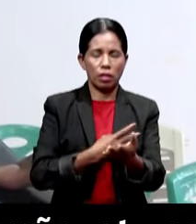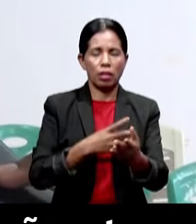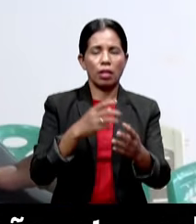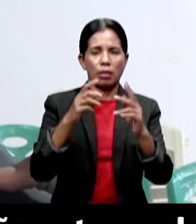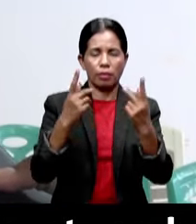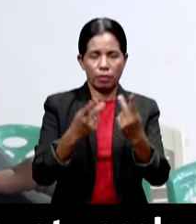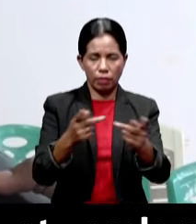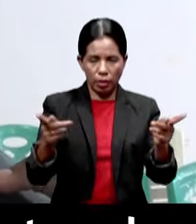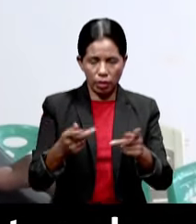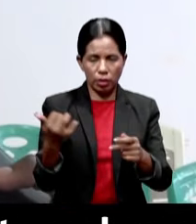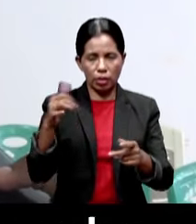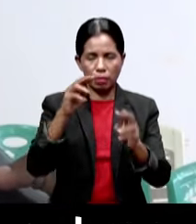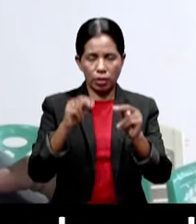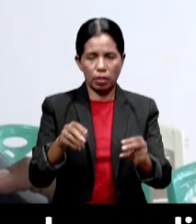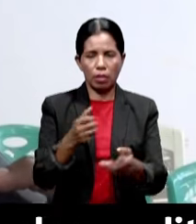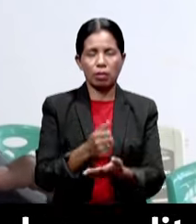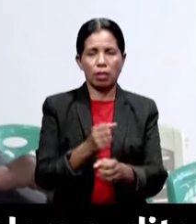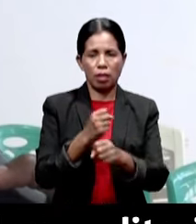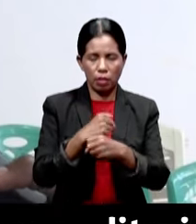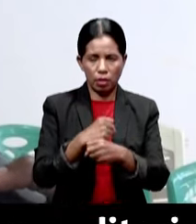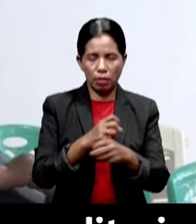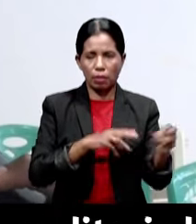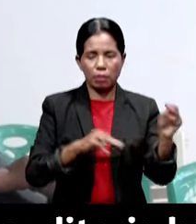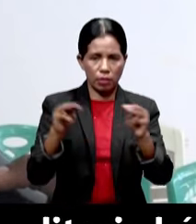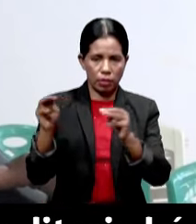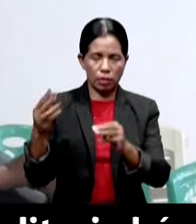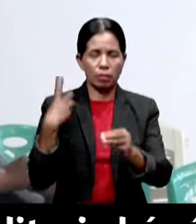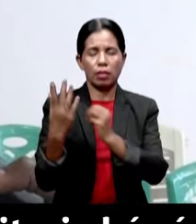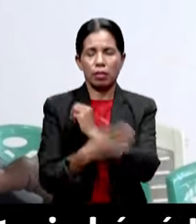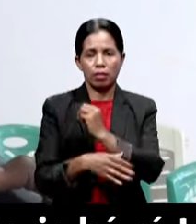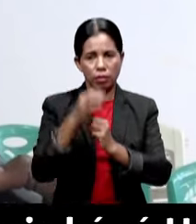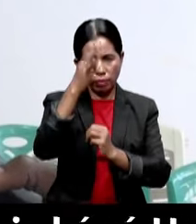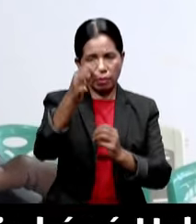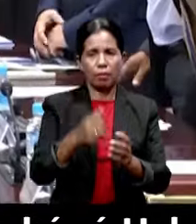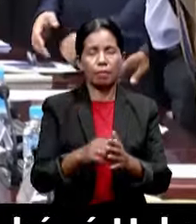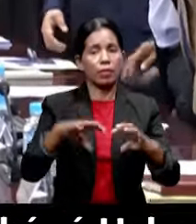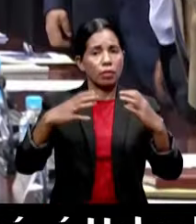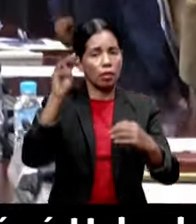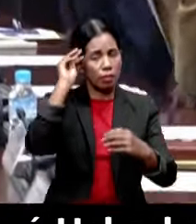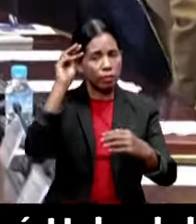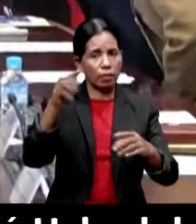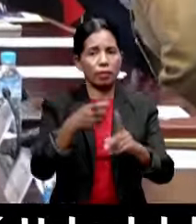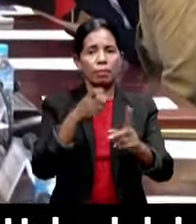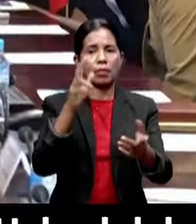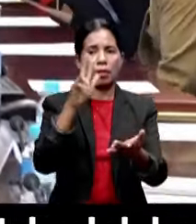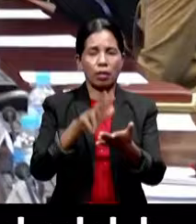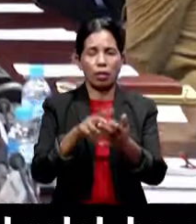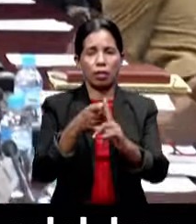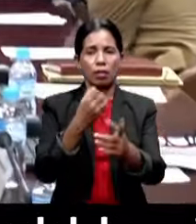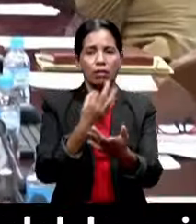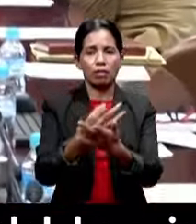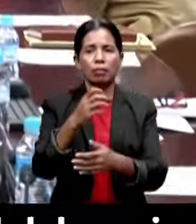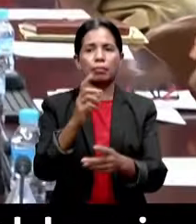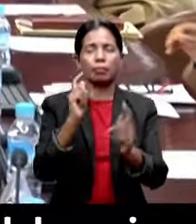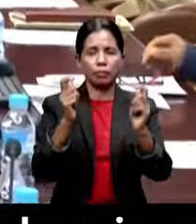precisa atu hal melhoramento no bele lori mudança rumo para itinerar aí a futuro. Conselho Ministro Lihusi deliberação aprovou na montante ba